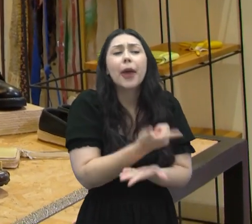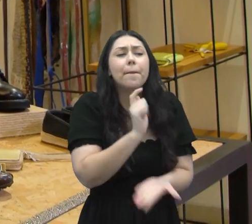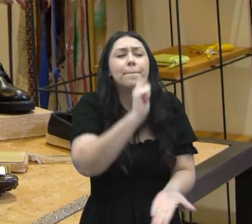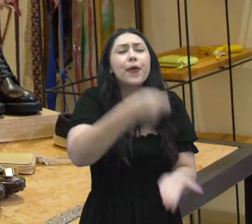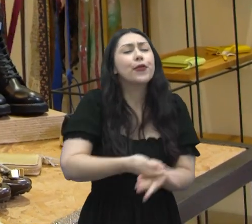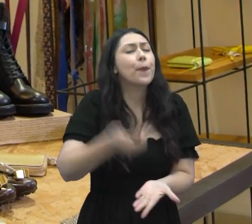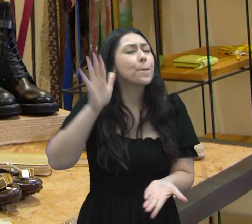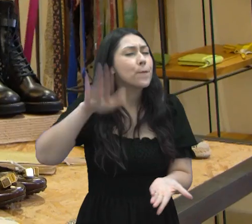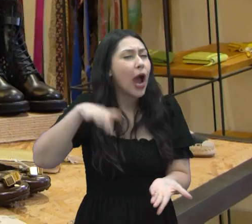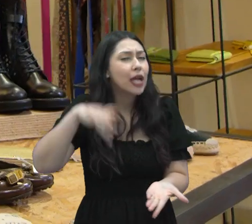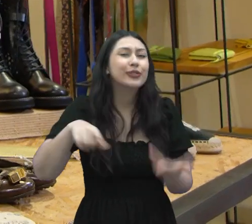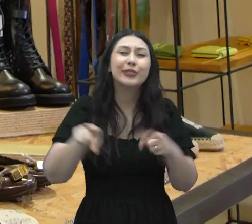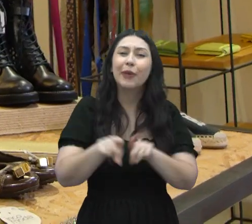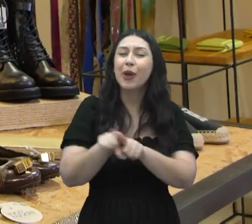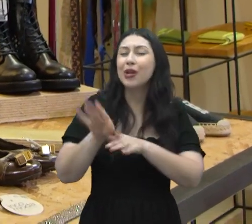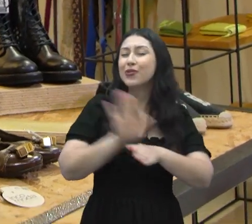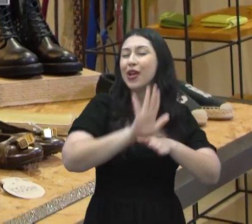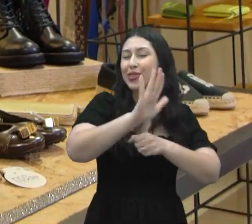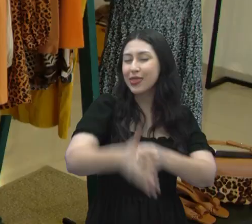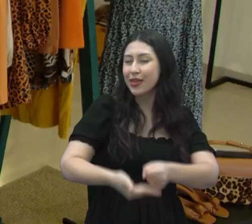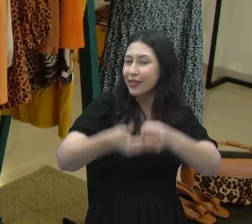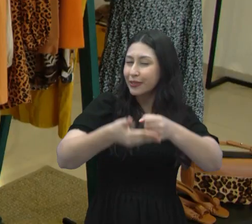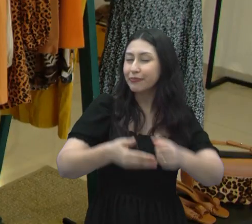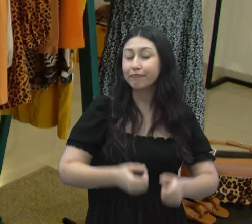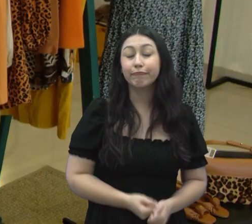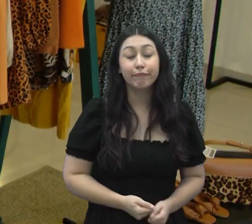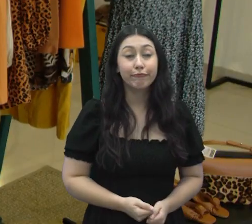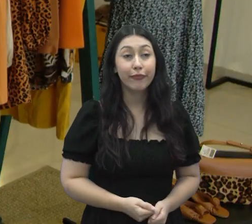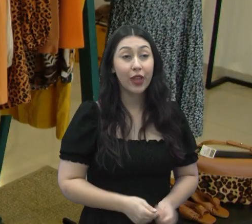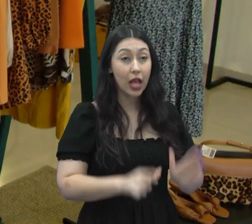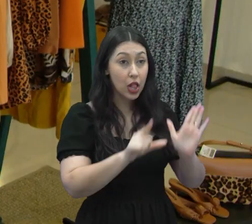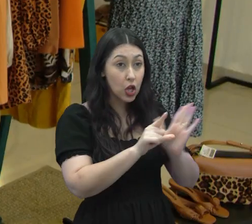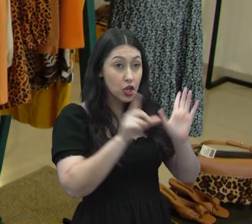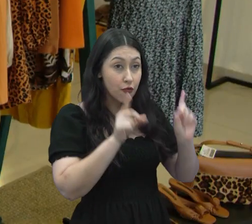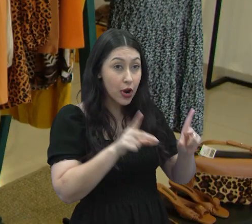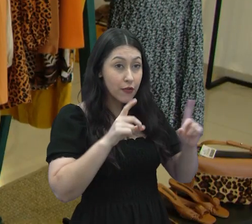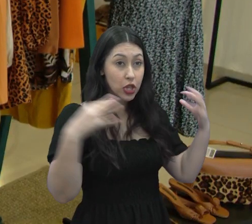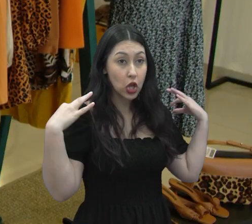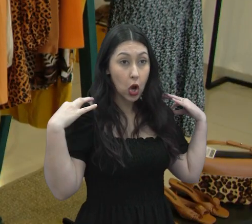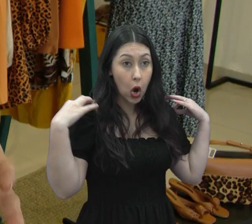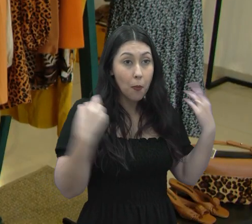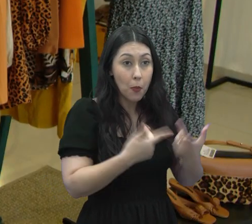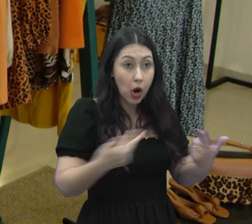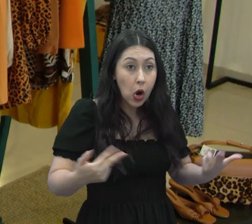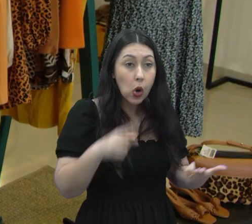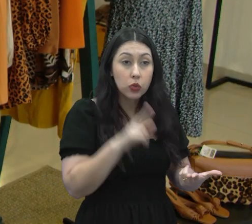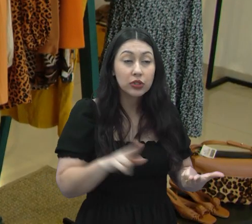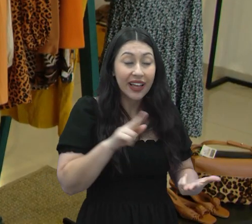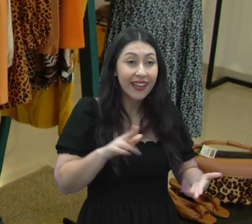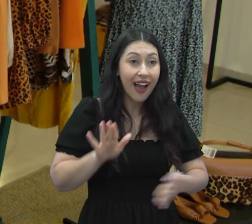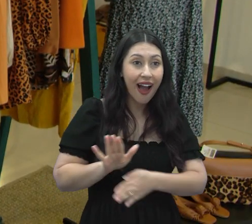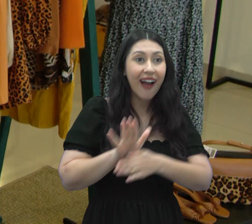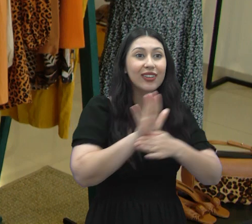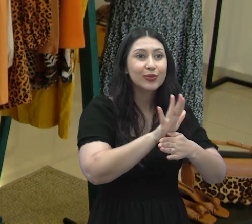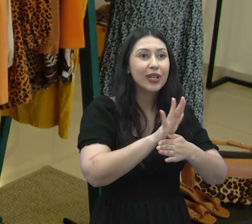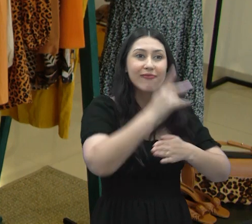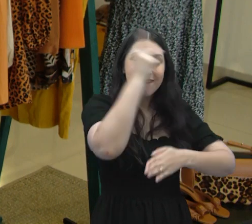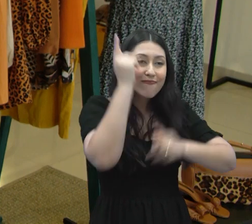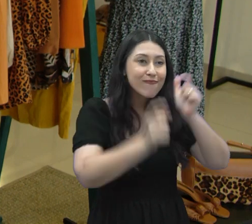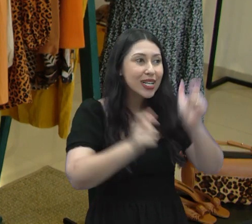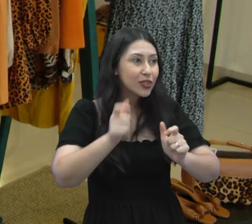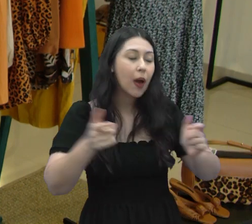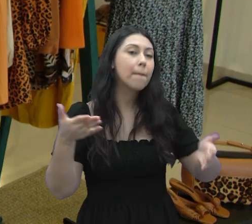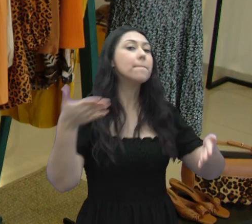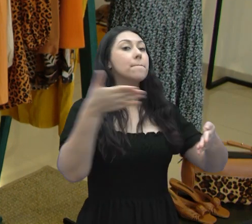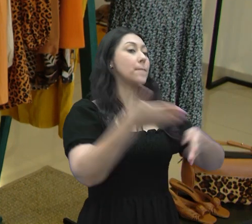e contribuir com a sustentabilidade. O brechó ele tem a função de trazer acessibilidade, né? Porque